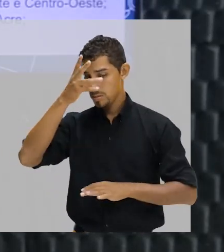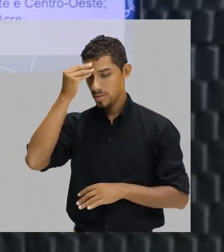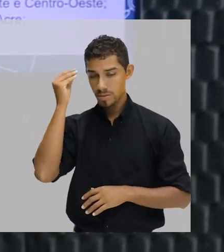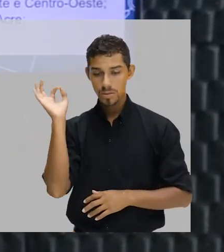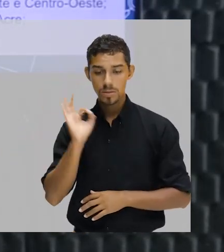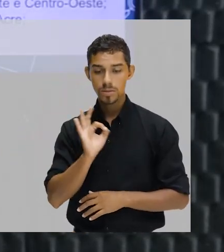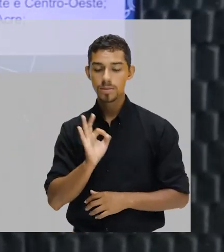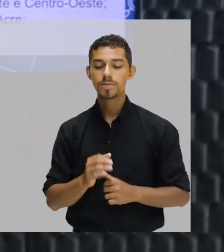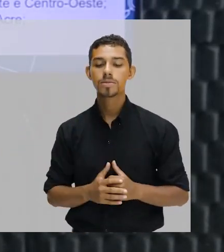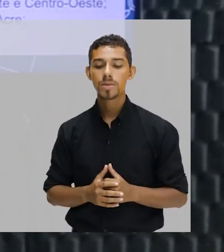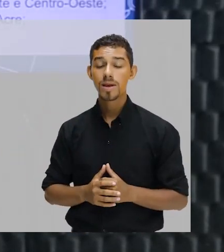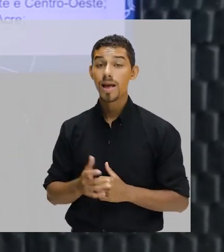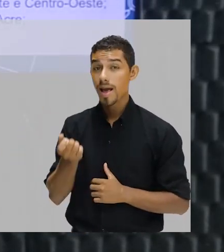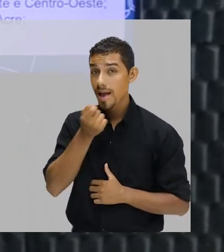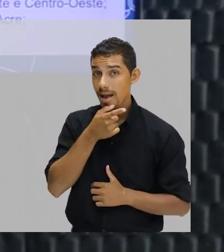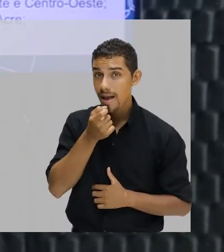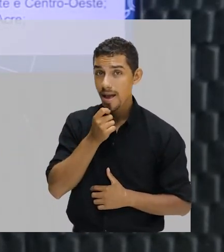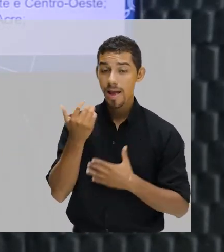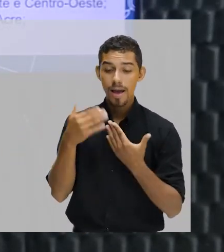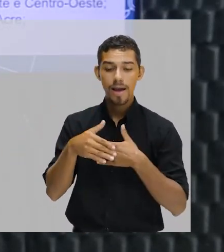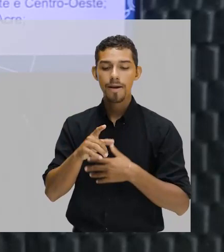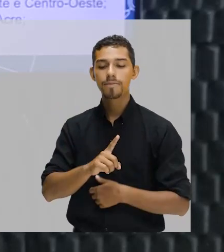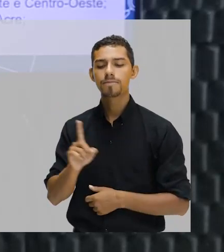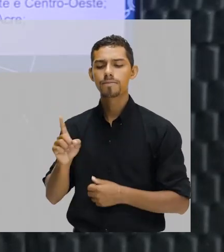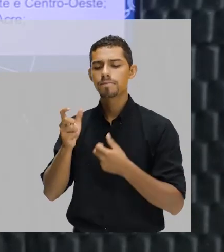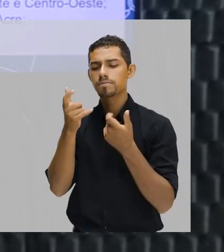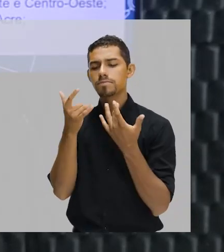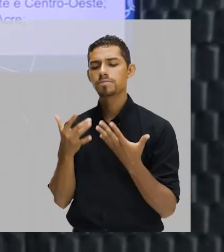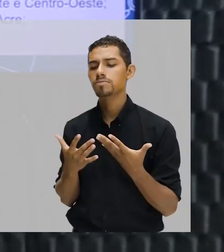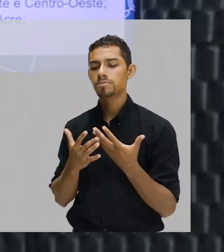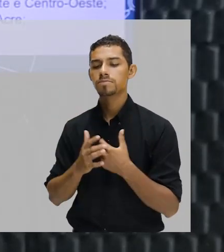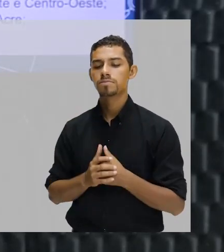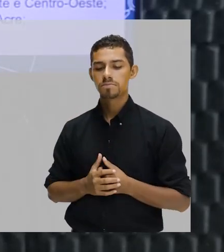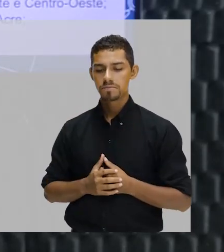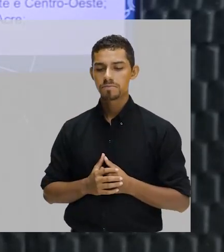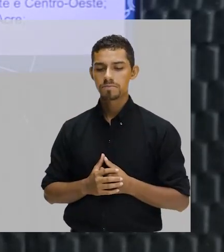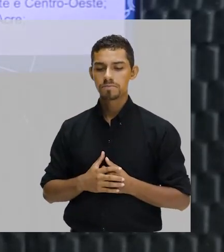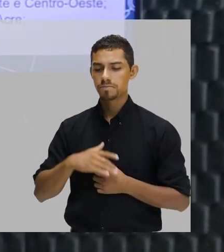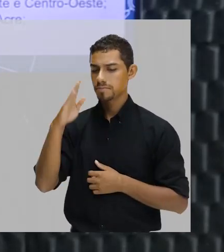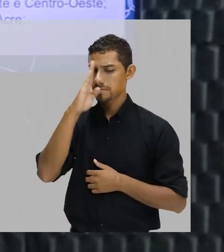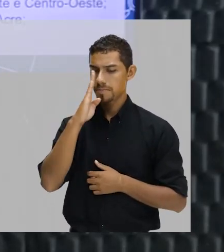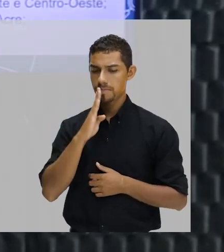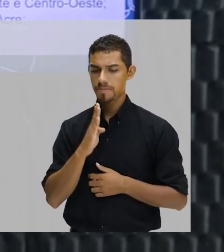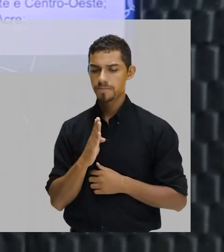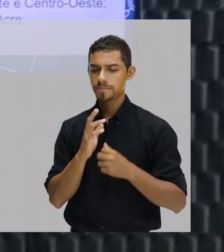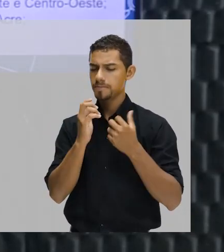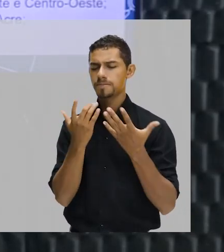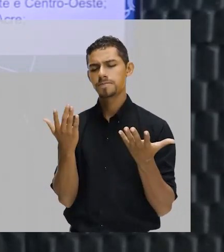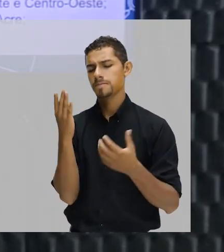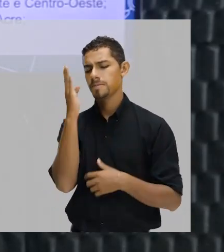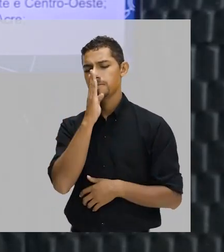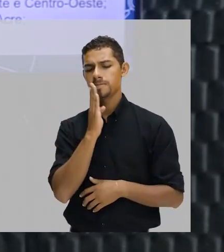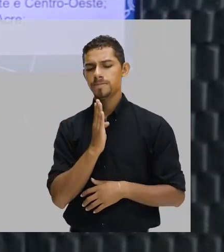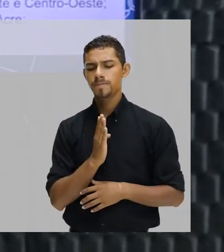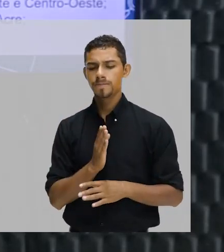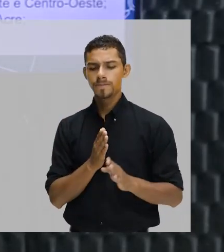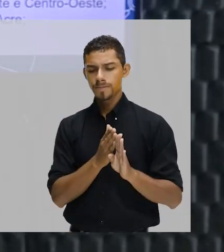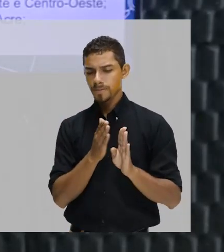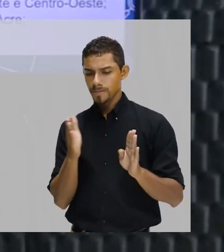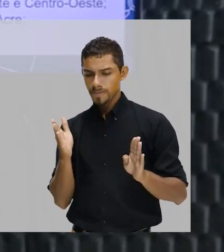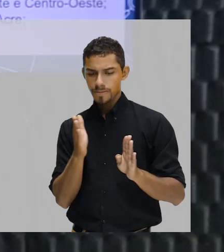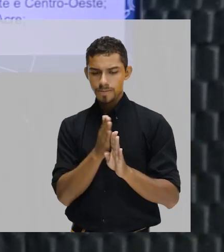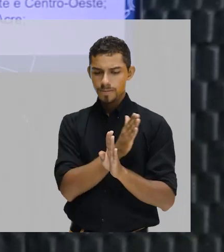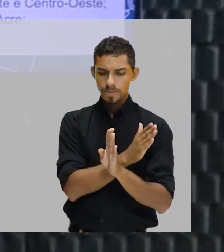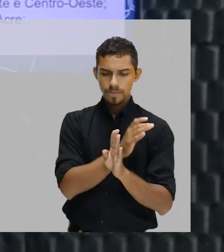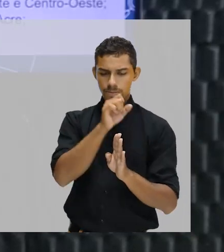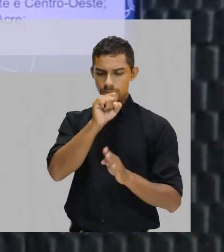E uma pegadinha de prova. Quando a gente fala sobre a posição do Brasil em relação aos hemisférios, o pessoal diz: o Brasil está em dois hemisférios, hemisfério